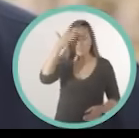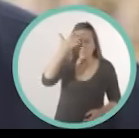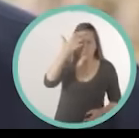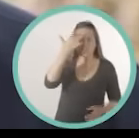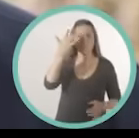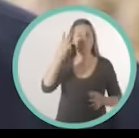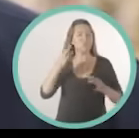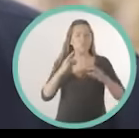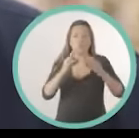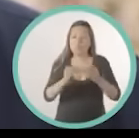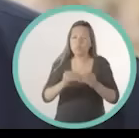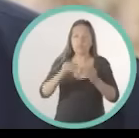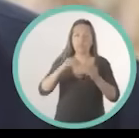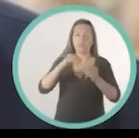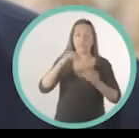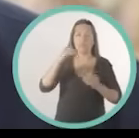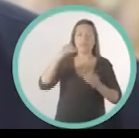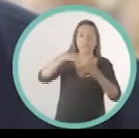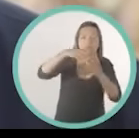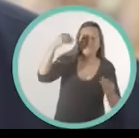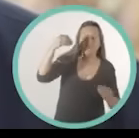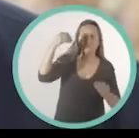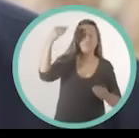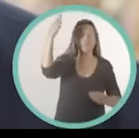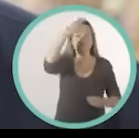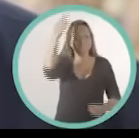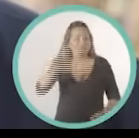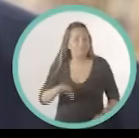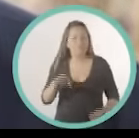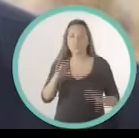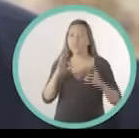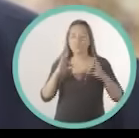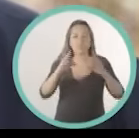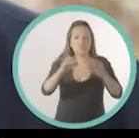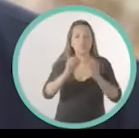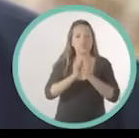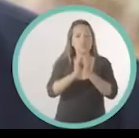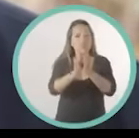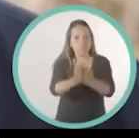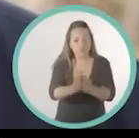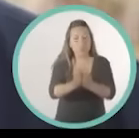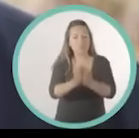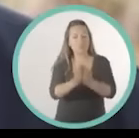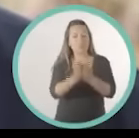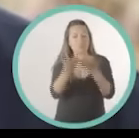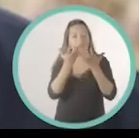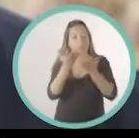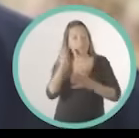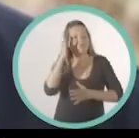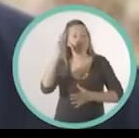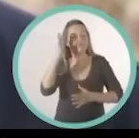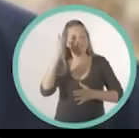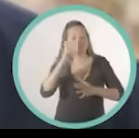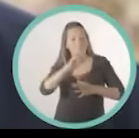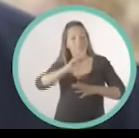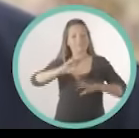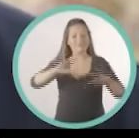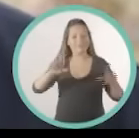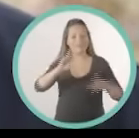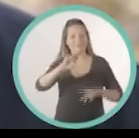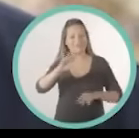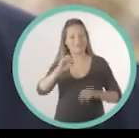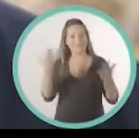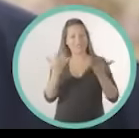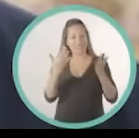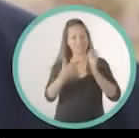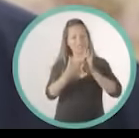judeus, católicos, espíritas, muçulmanos, todos. Todos juntos por uma outra cidade. E é isso que